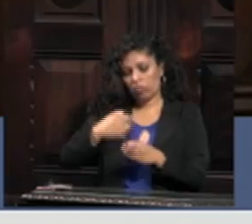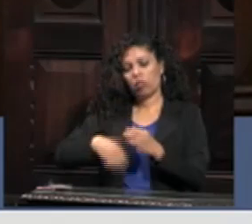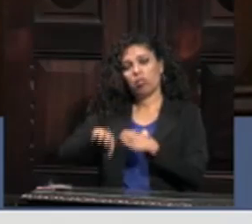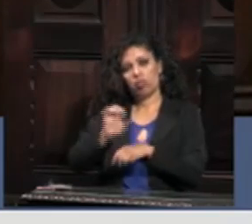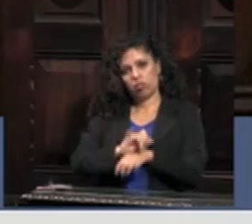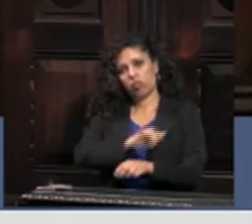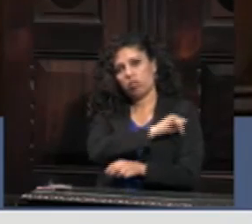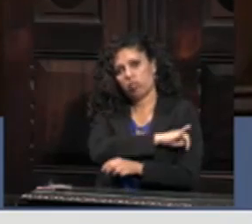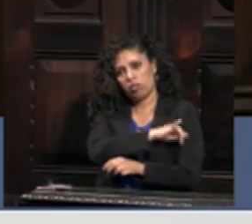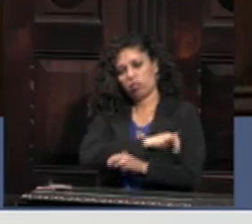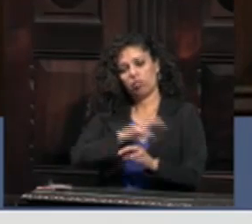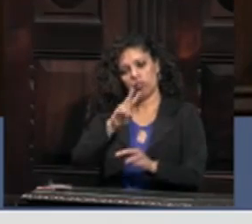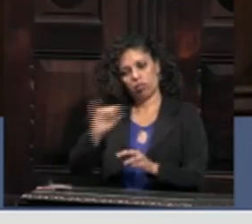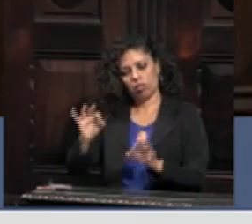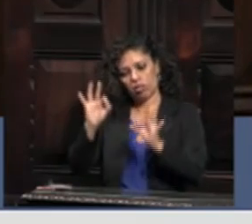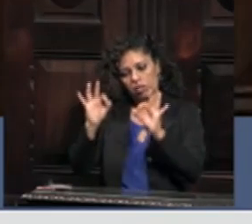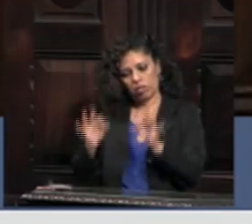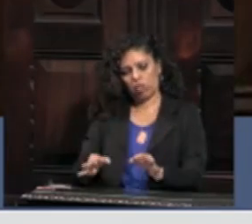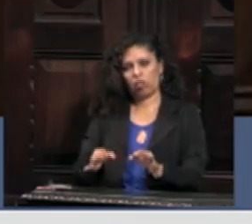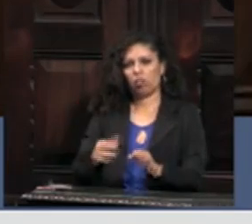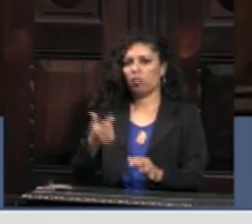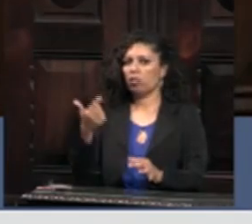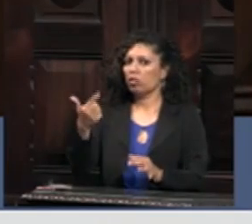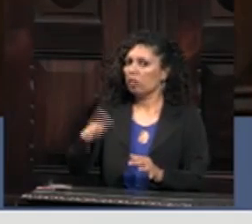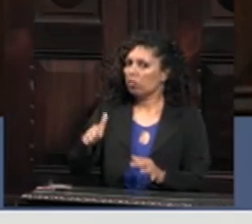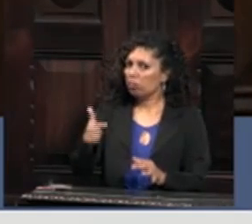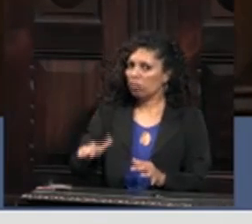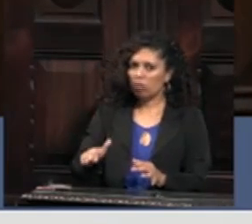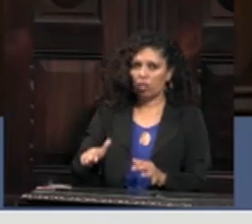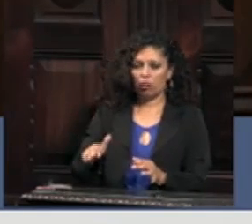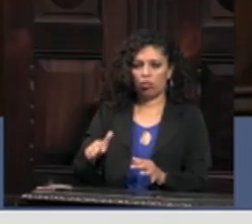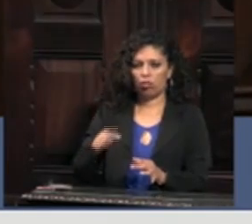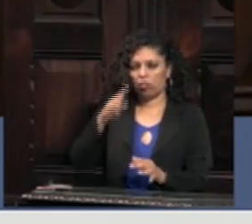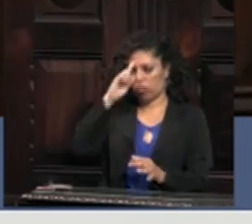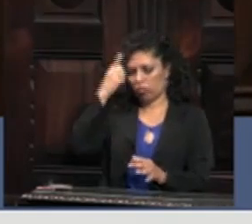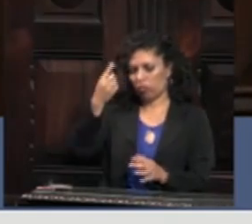Público de Saúde do Estado do Rio de Janeiro. Não tenha a menor dúvida do que estou falando. Obrigado, presidente.